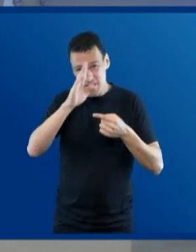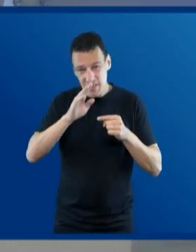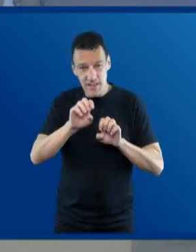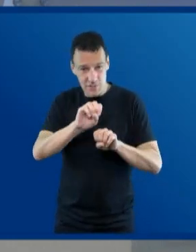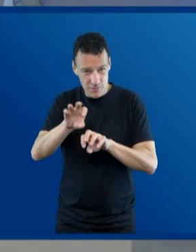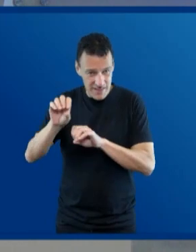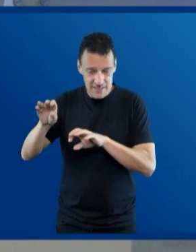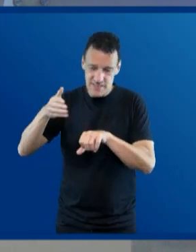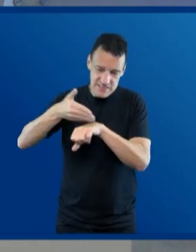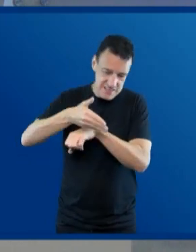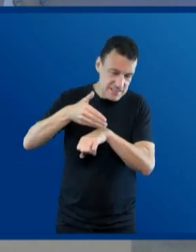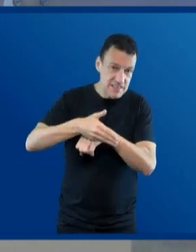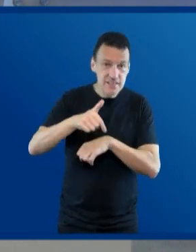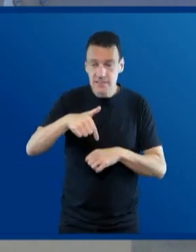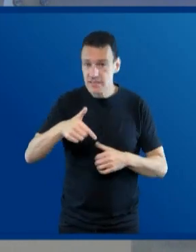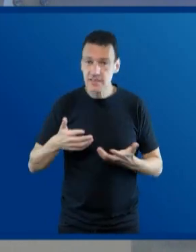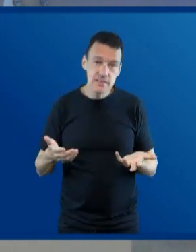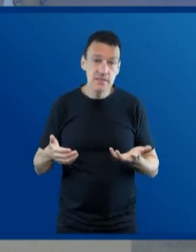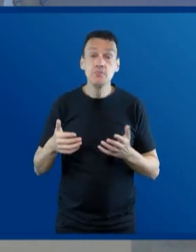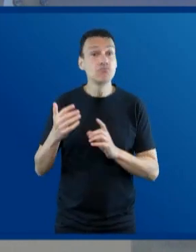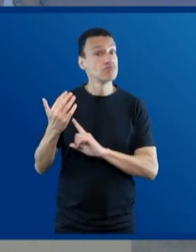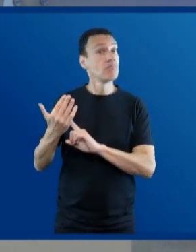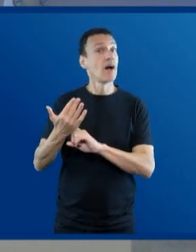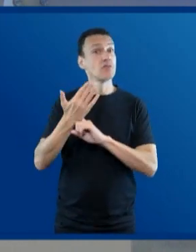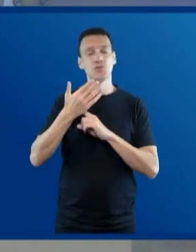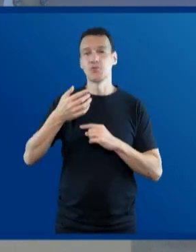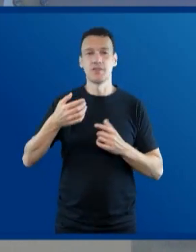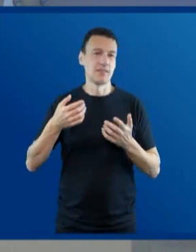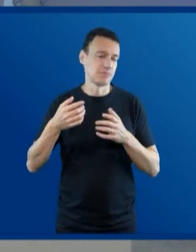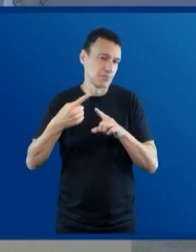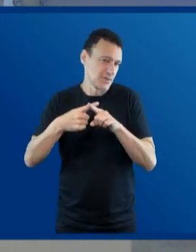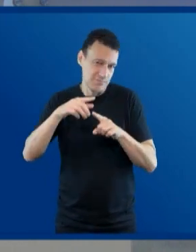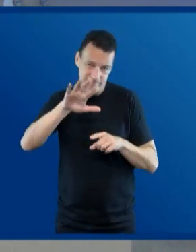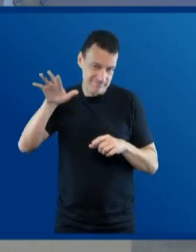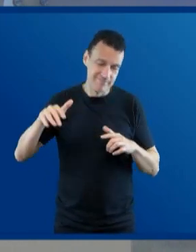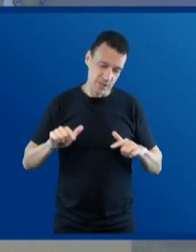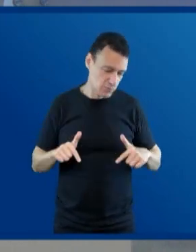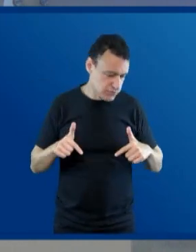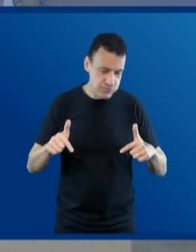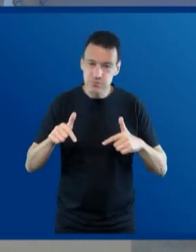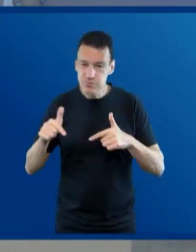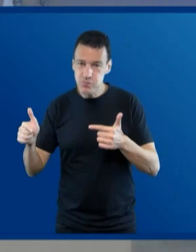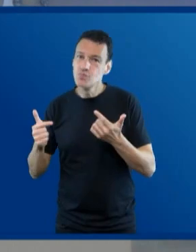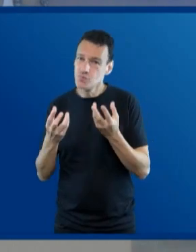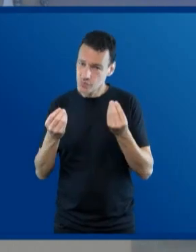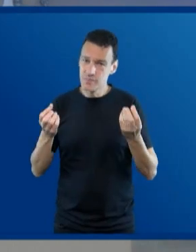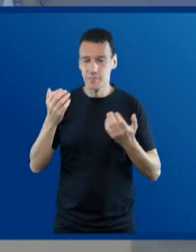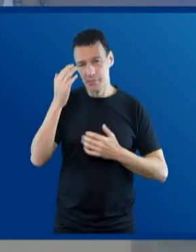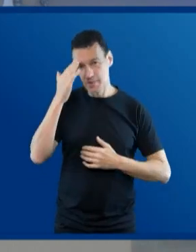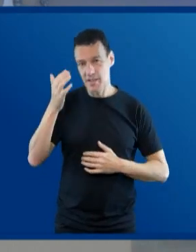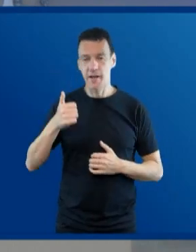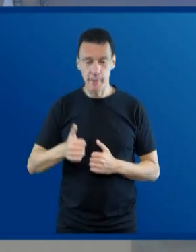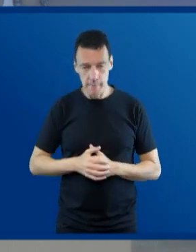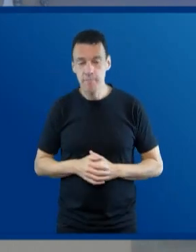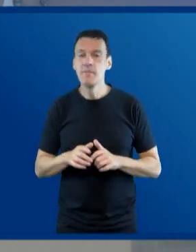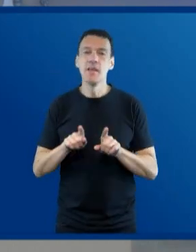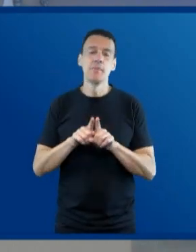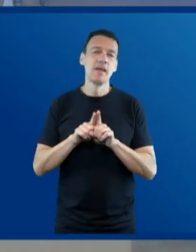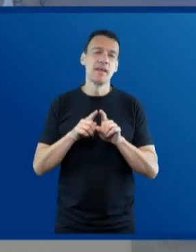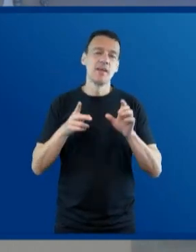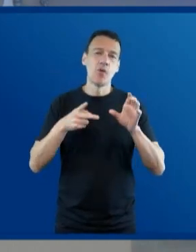tanto engrandecem também essa semana com as suas iniciativas. Agradeço as cooperativas, as escolas,